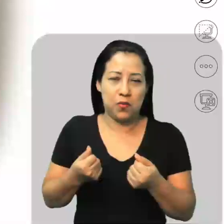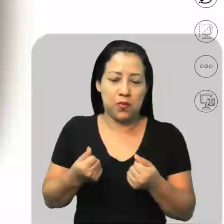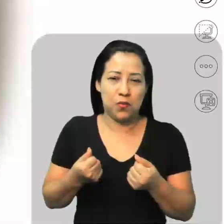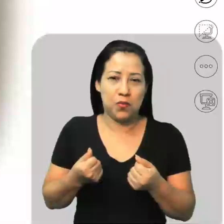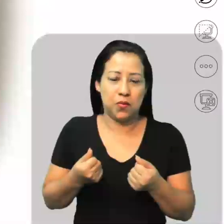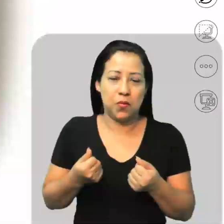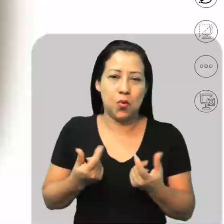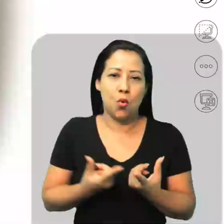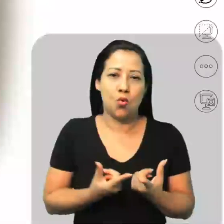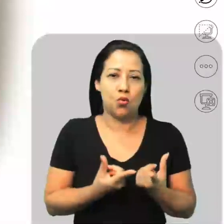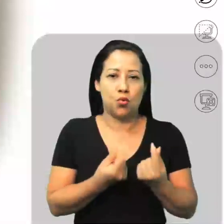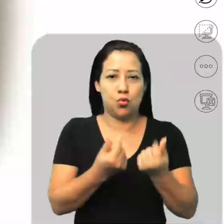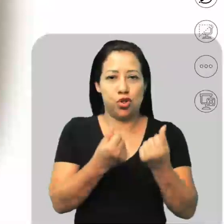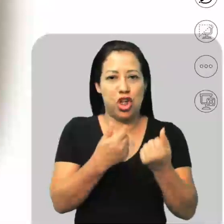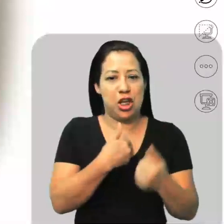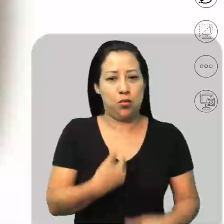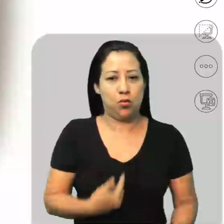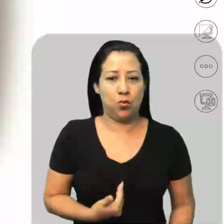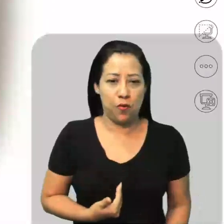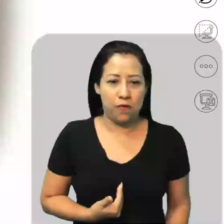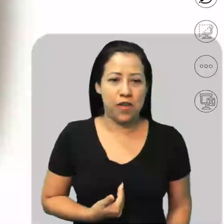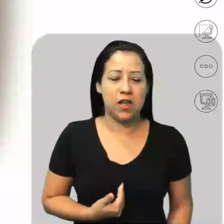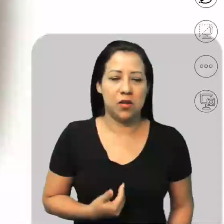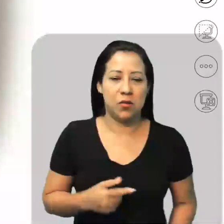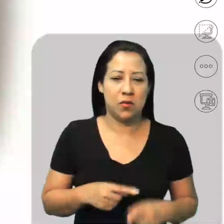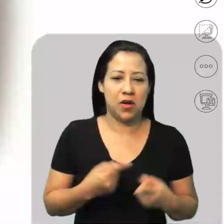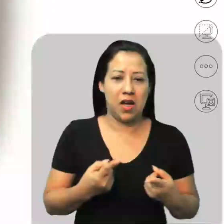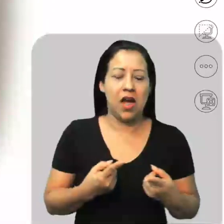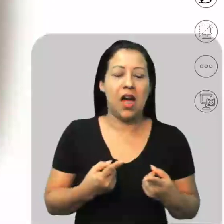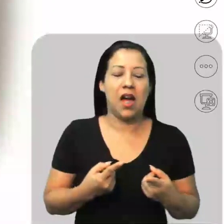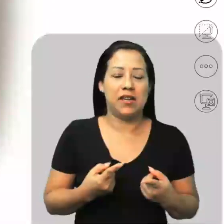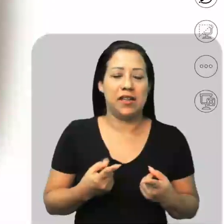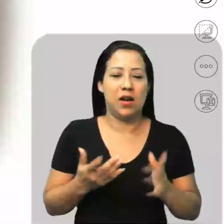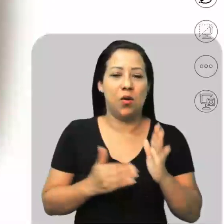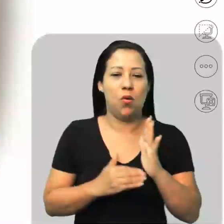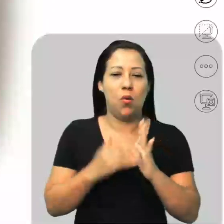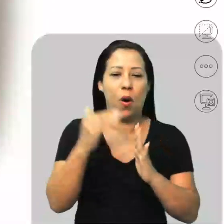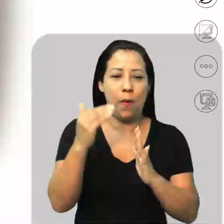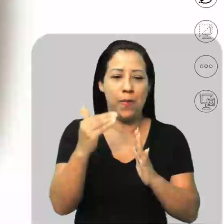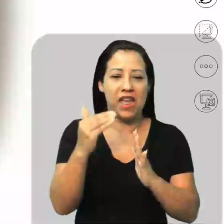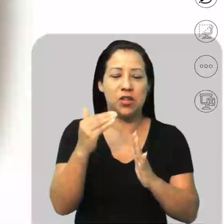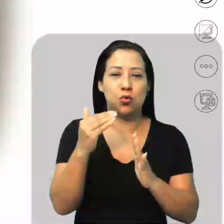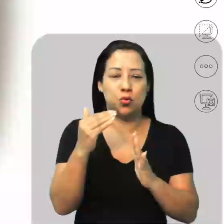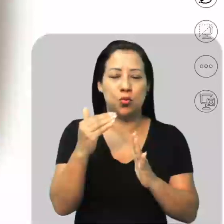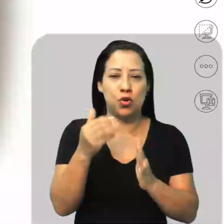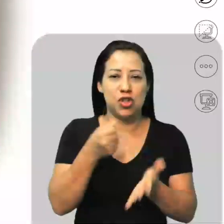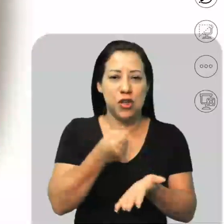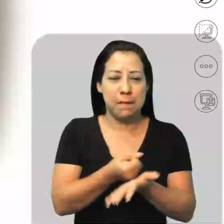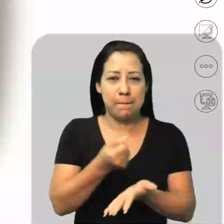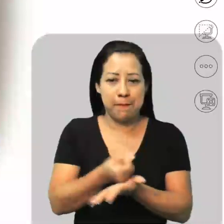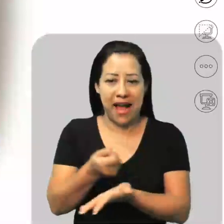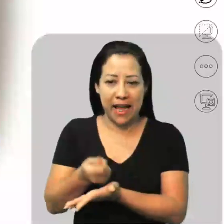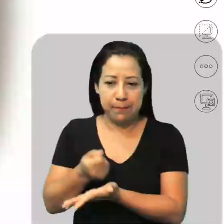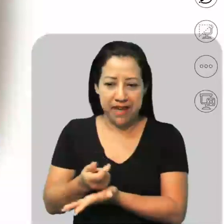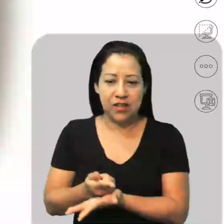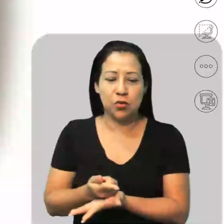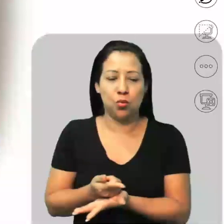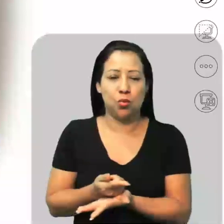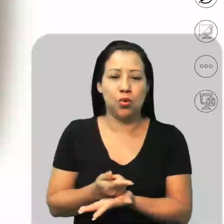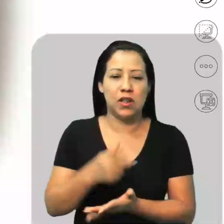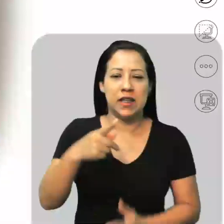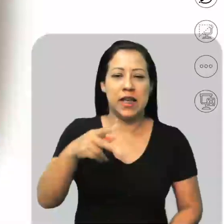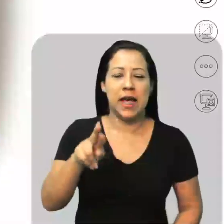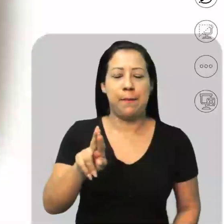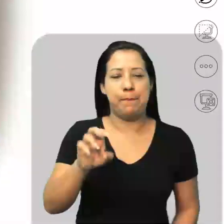aumenta o montante do tempo de pagamento, despesa da previdência, assim como reduz a médio e longo prazo a arrecadação, devido à diminuição de